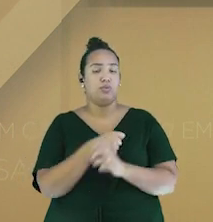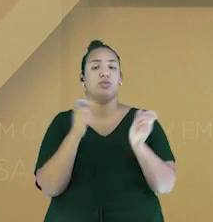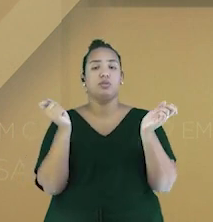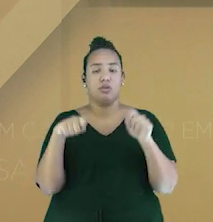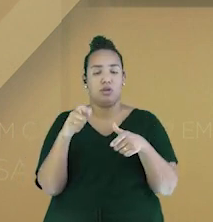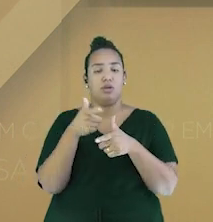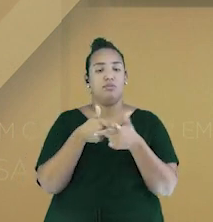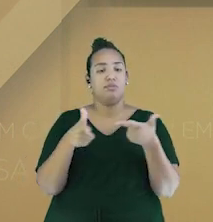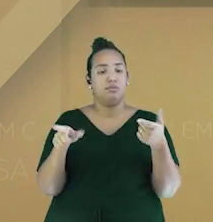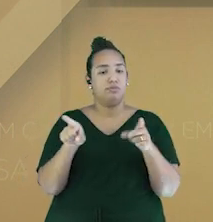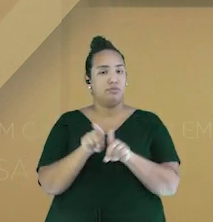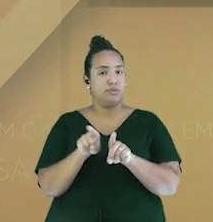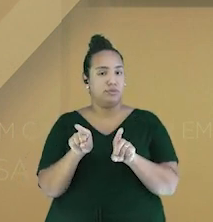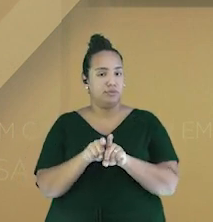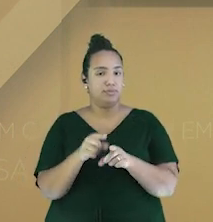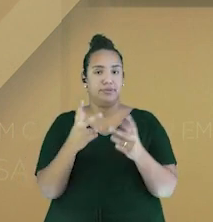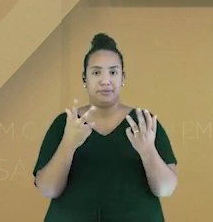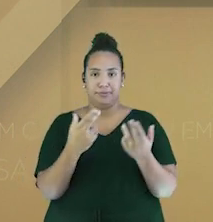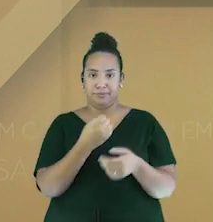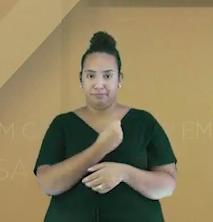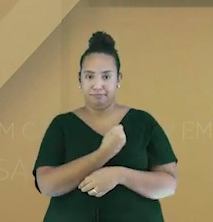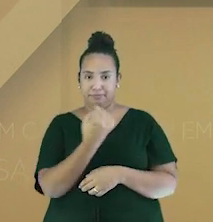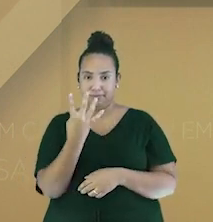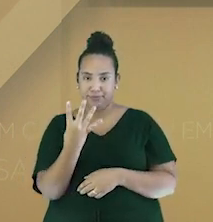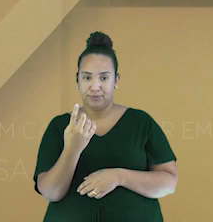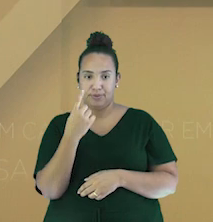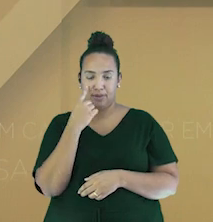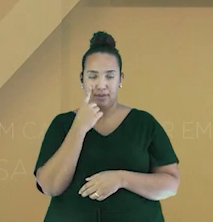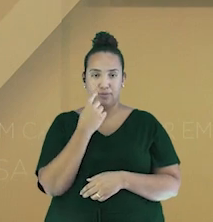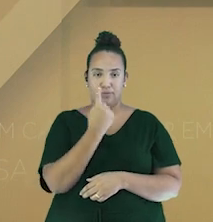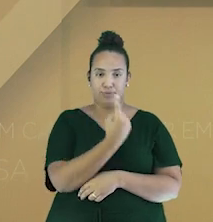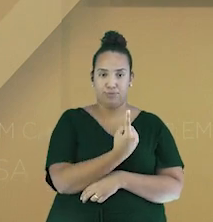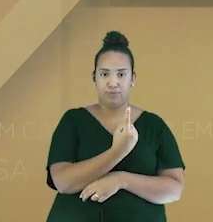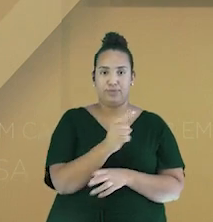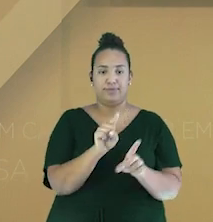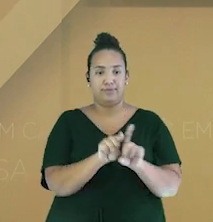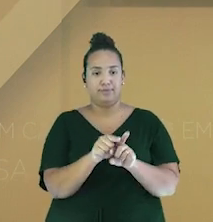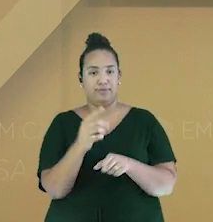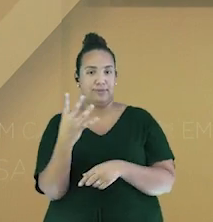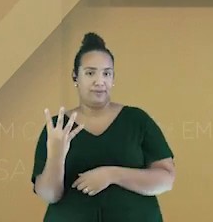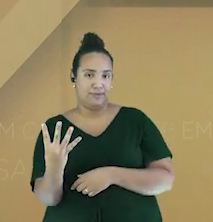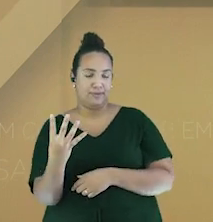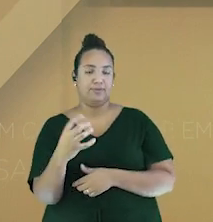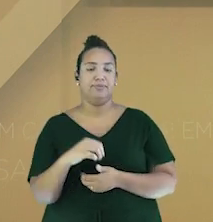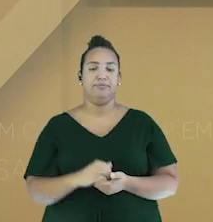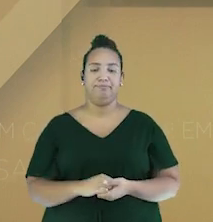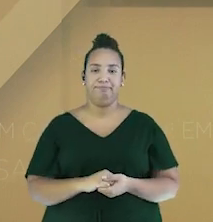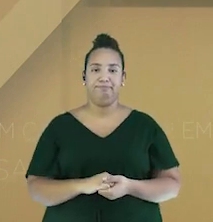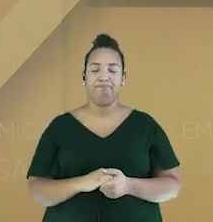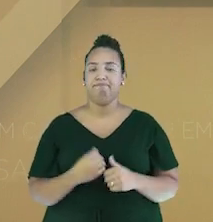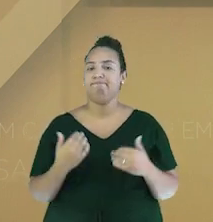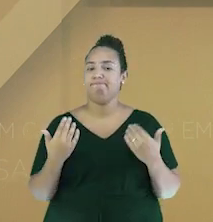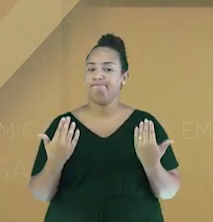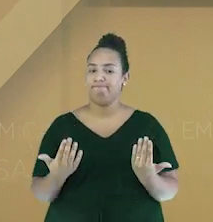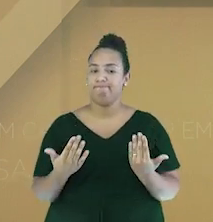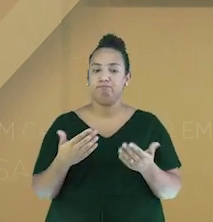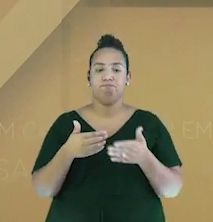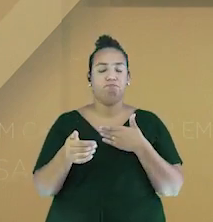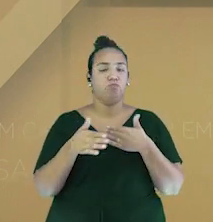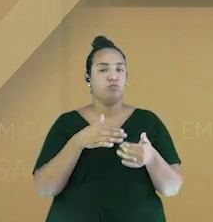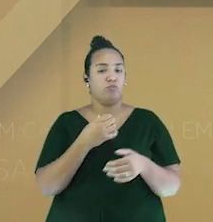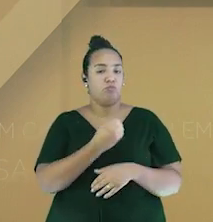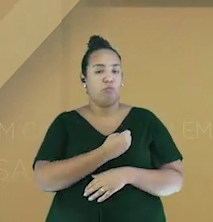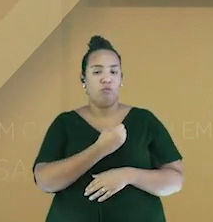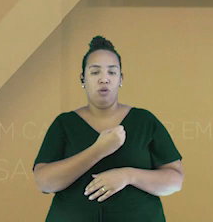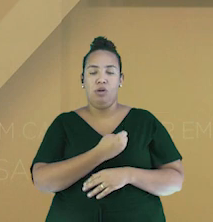divisor, como no número 4. Vemos o 1 e o próprio 4 como os divisores. Por isso, qualquer número